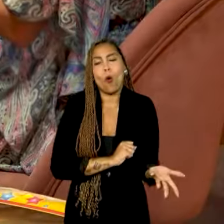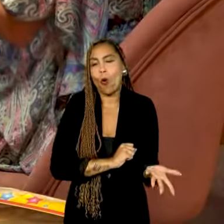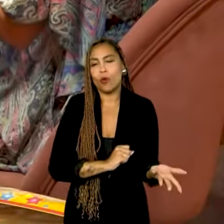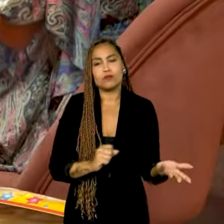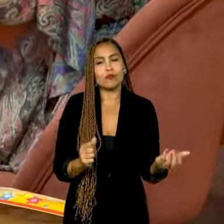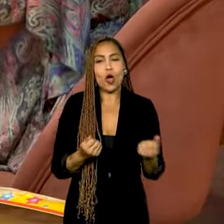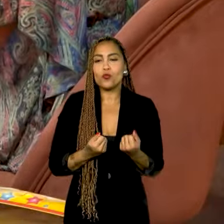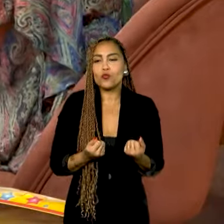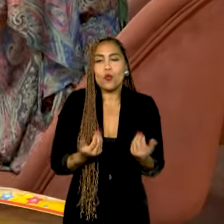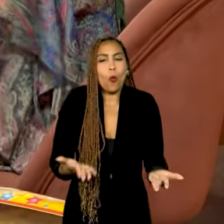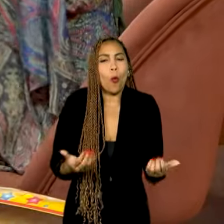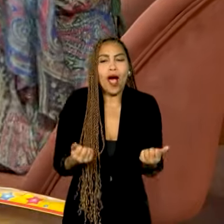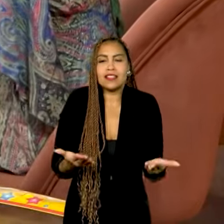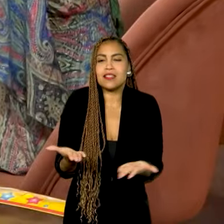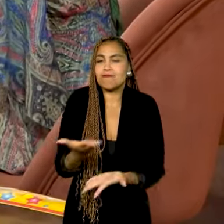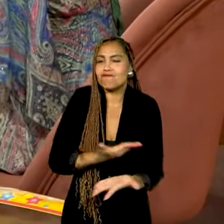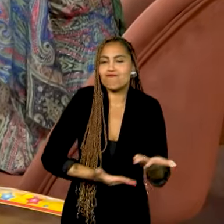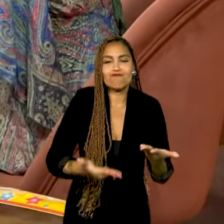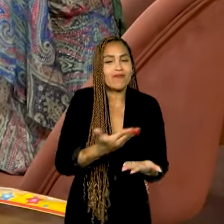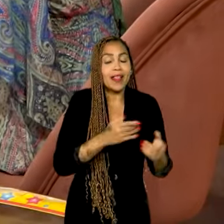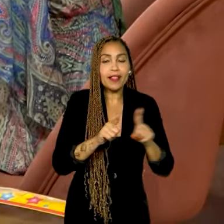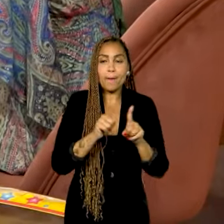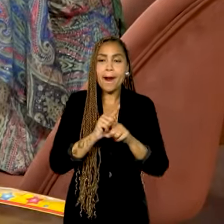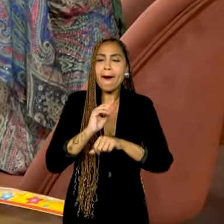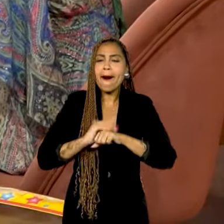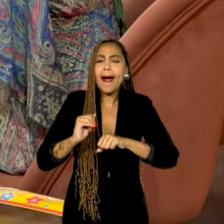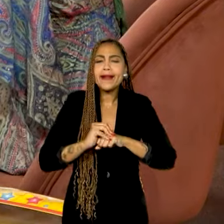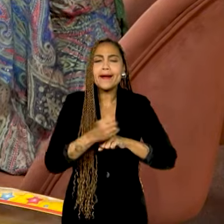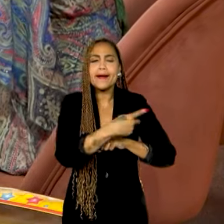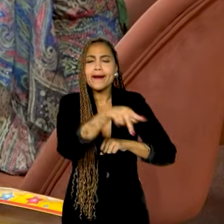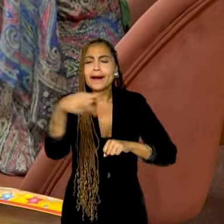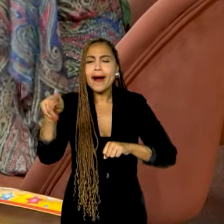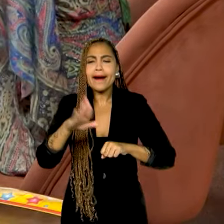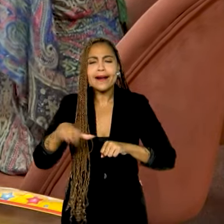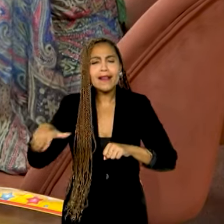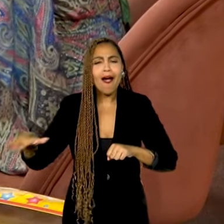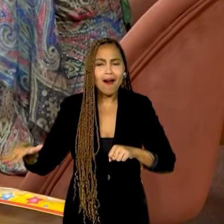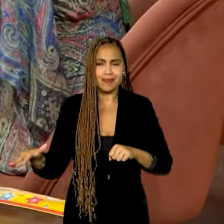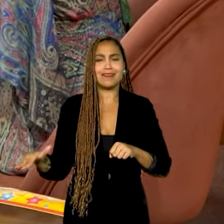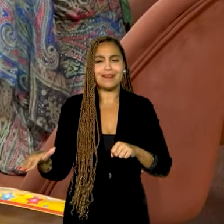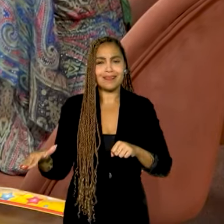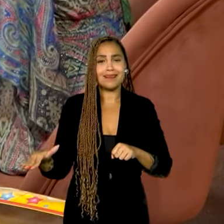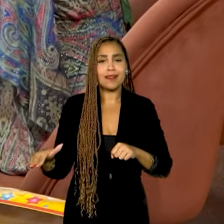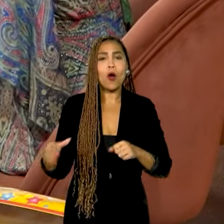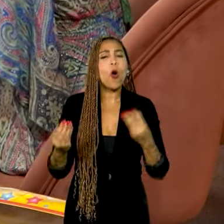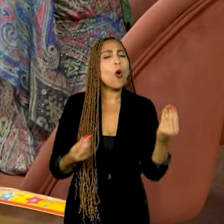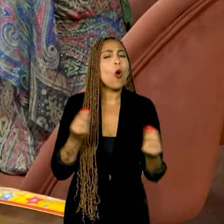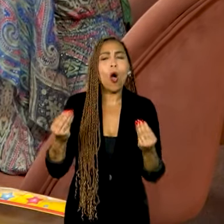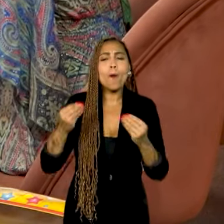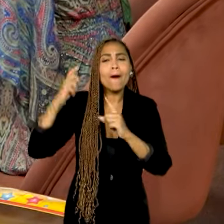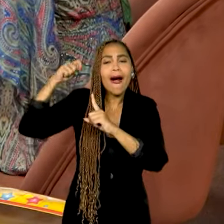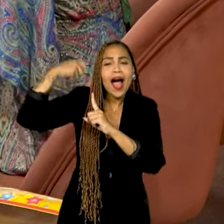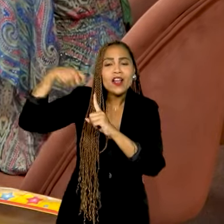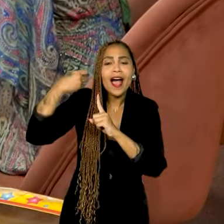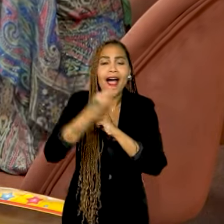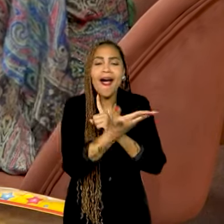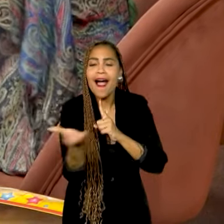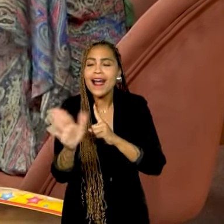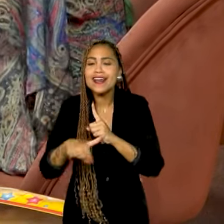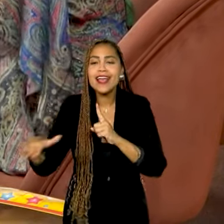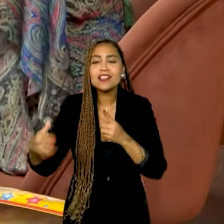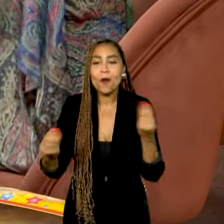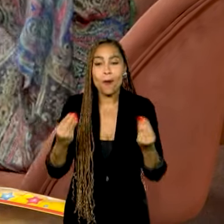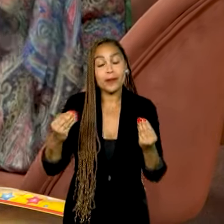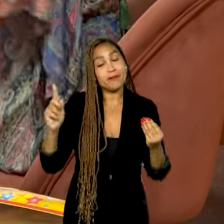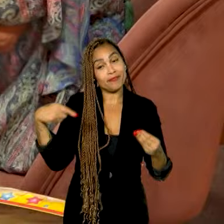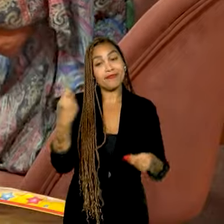Doação, e também você recebeu muito carinho das crianças que você contracenava, né? Como é que foi contracenar com essas crianças todas? Como é que era a energia dessas crianças? Eu era